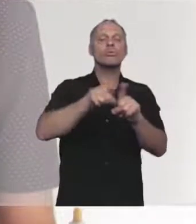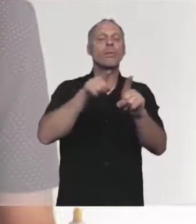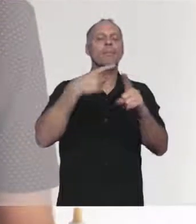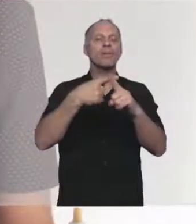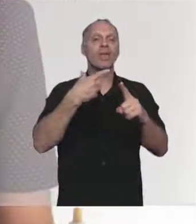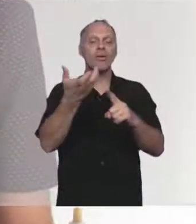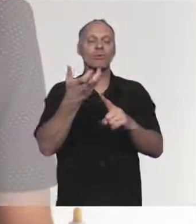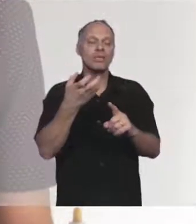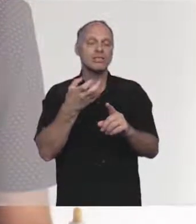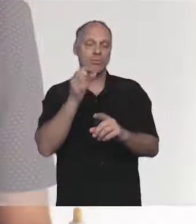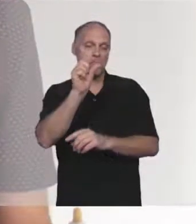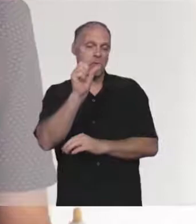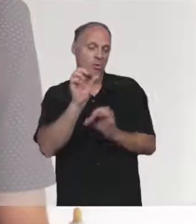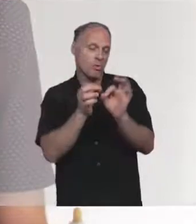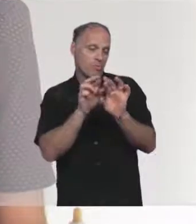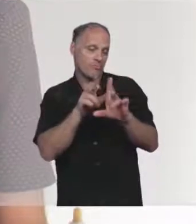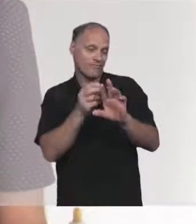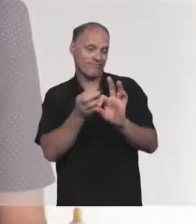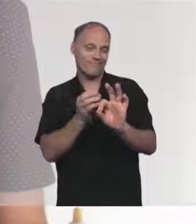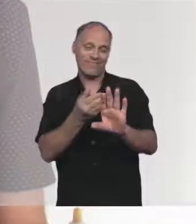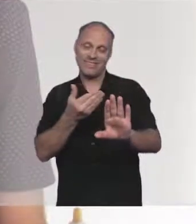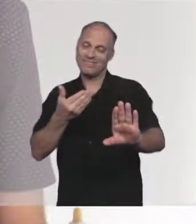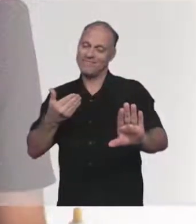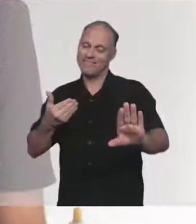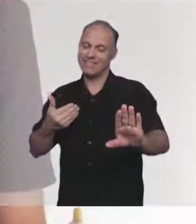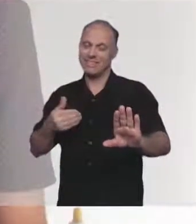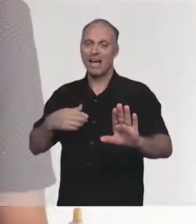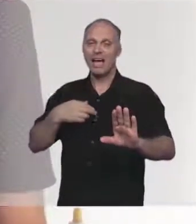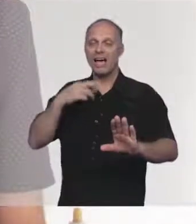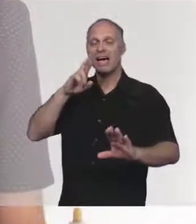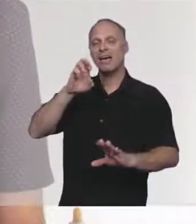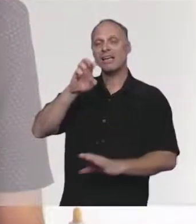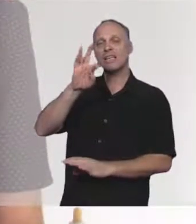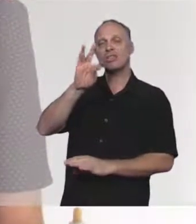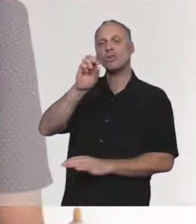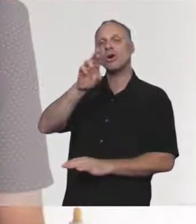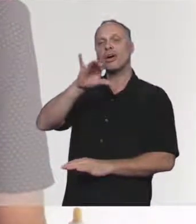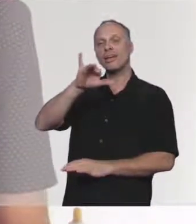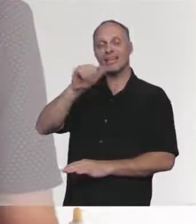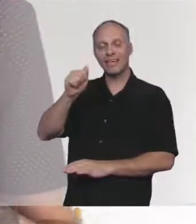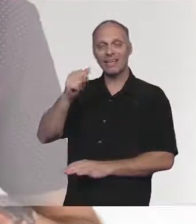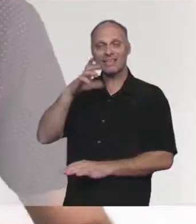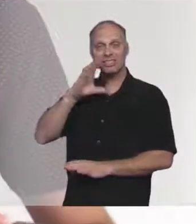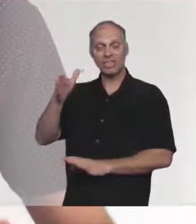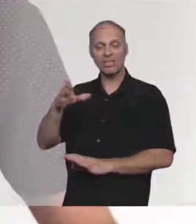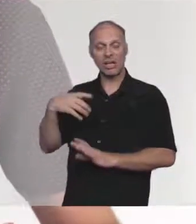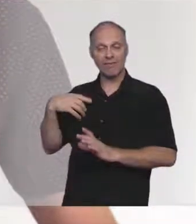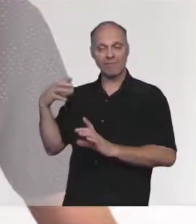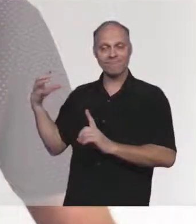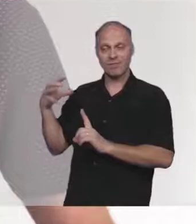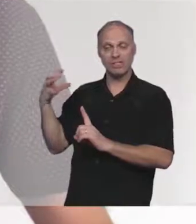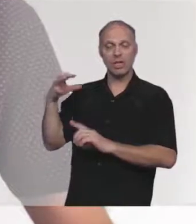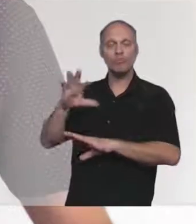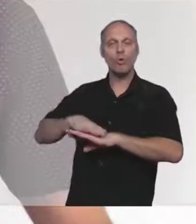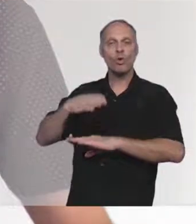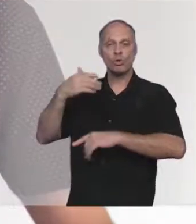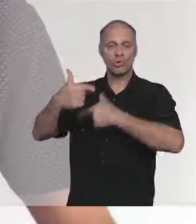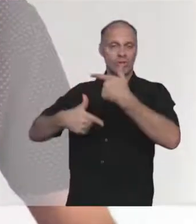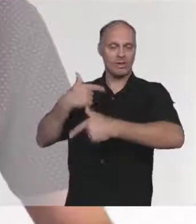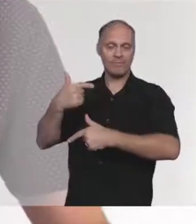porque eu quis me distanciar um pouco da retórica que estava começando a contaminar meu